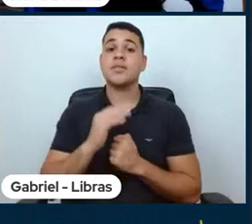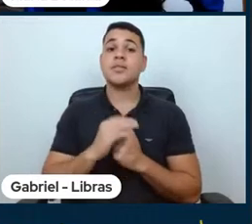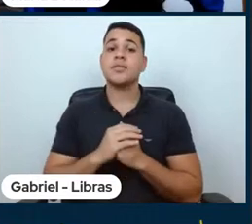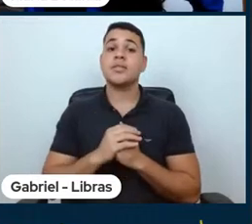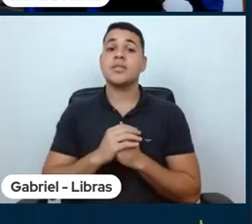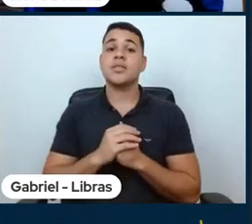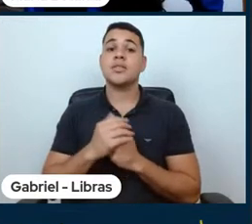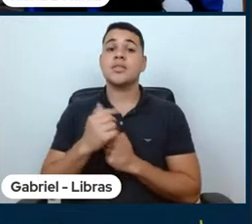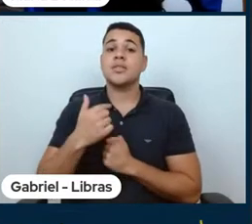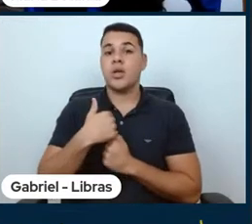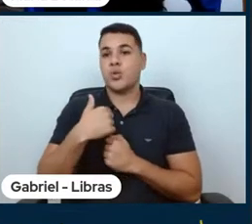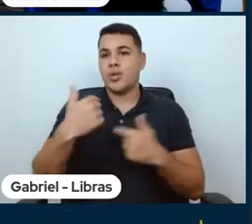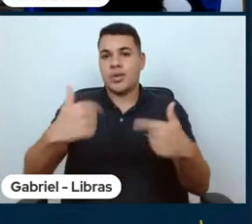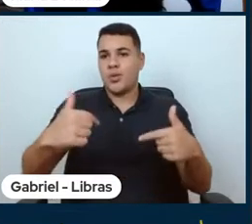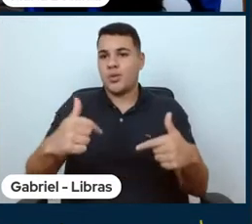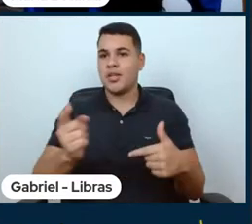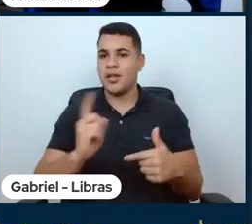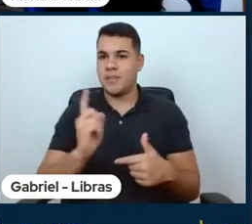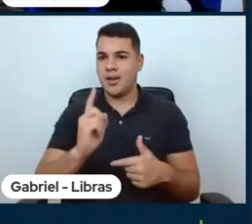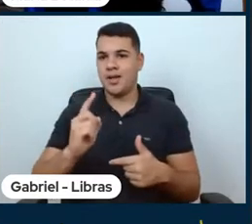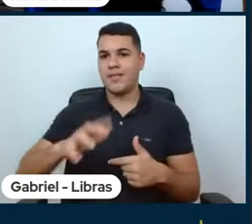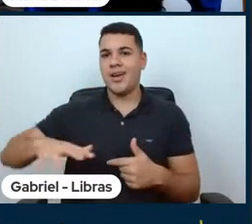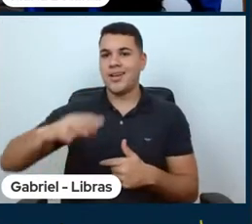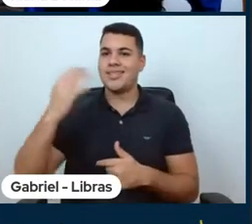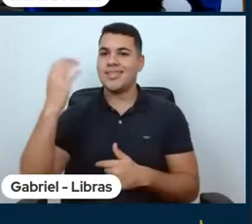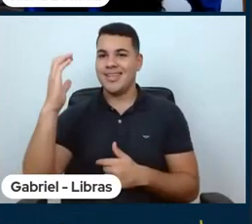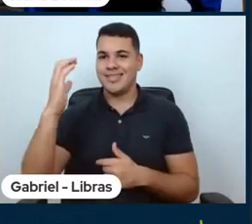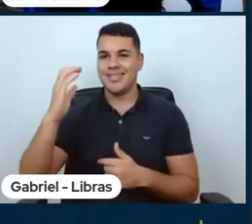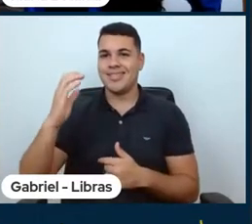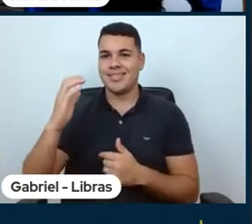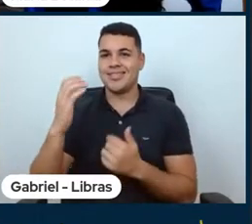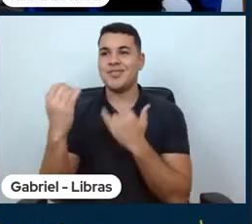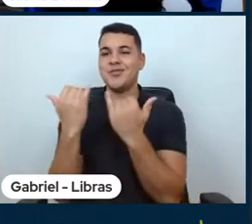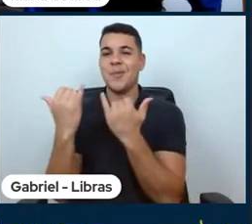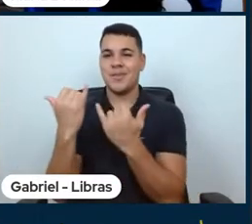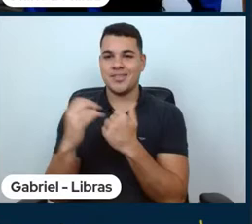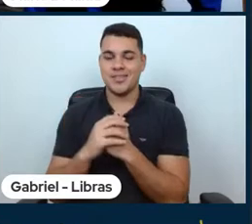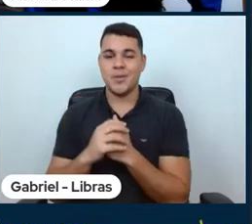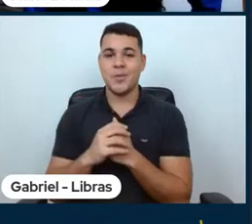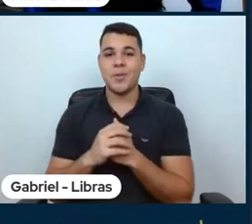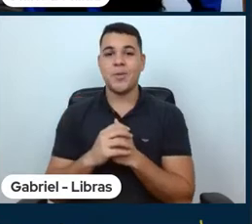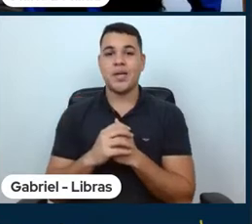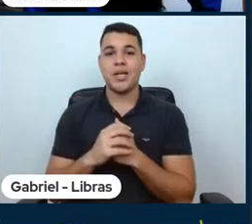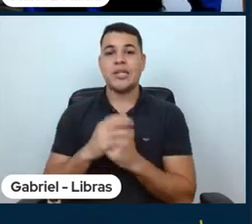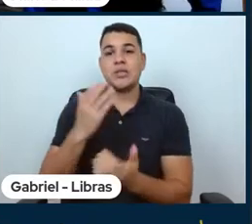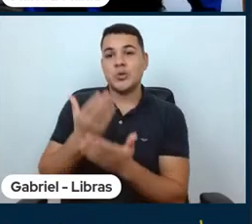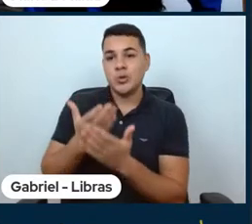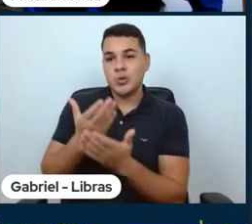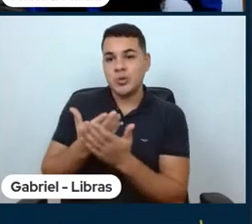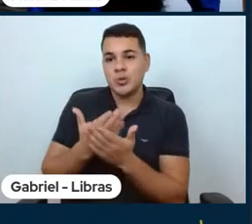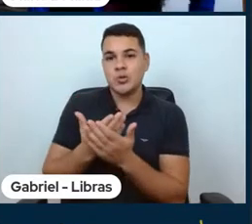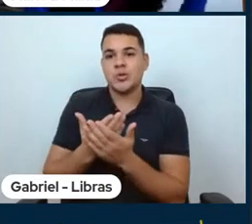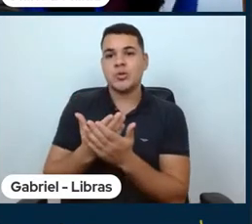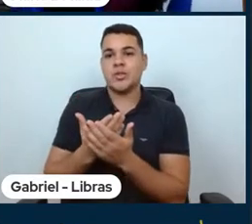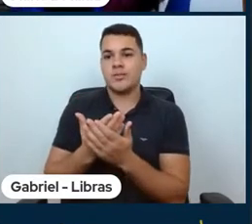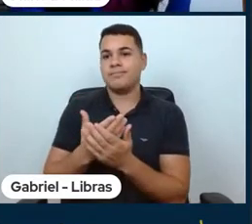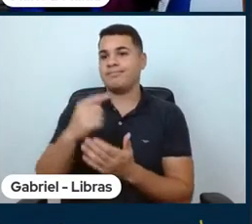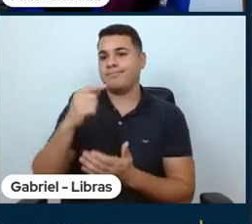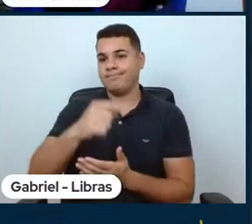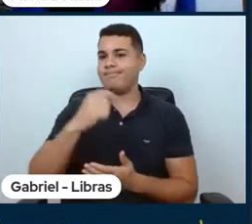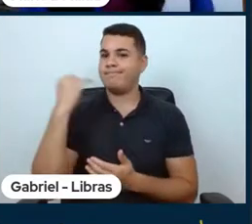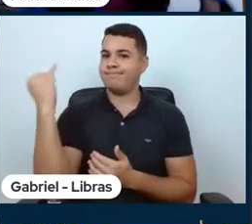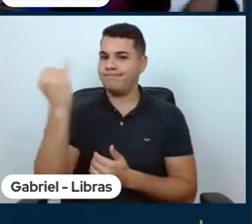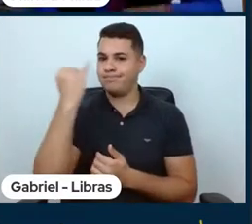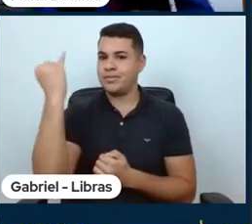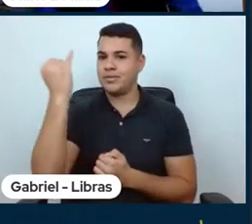eu não trabalhava, né, como ciência de dados. Então, querendo ou não, estudar é primordial.